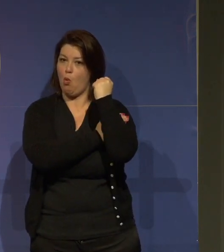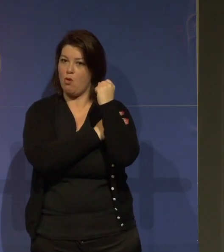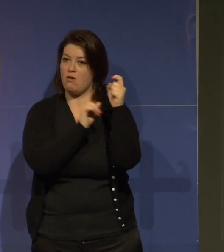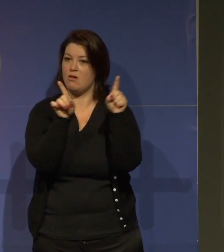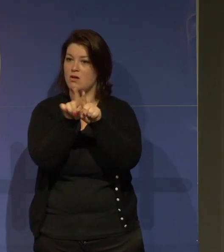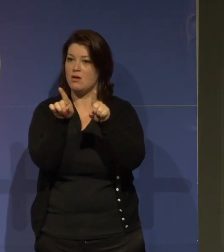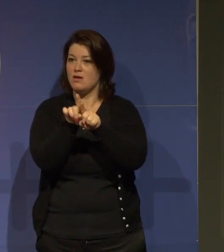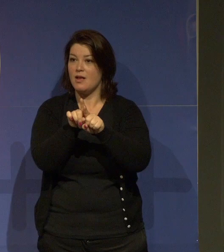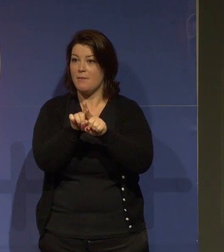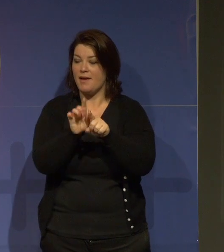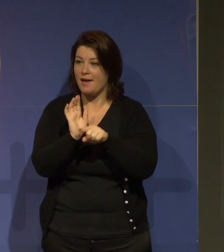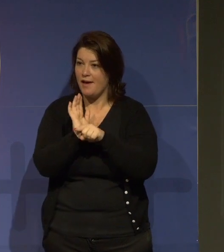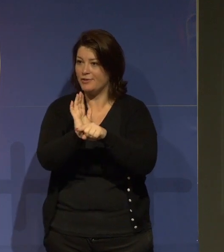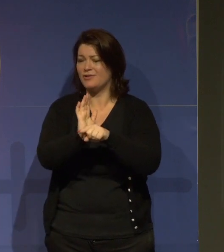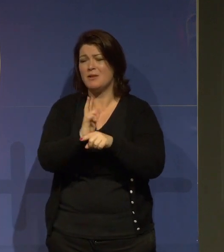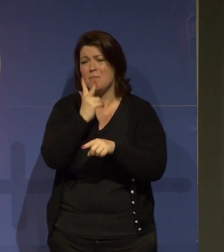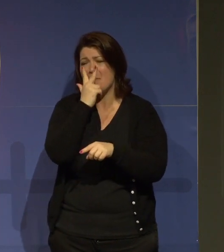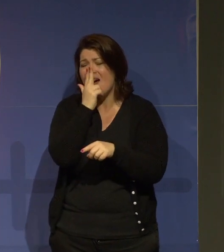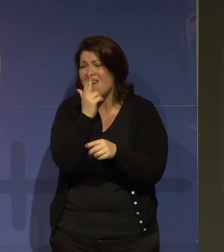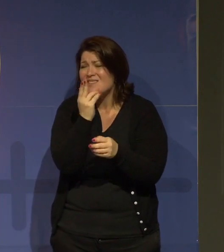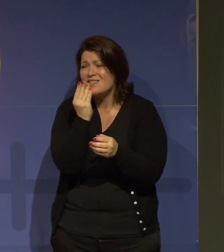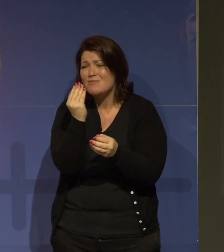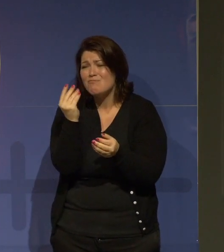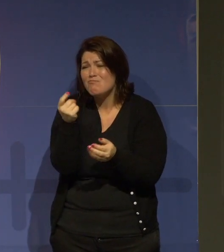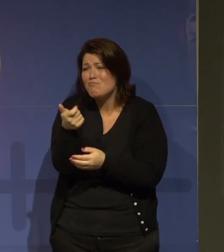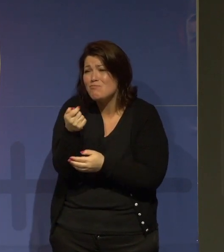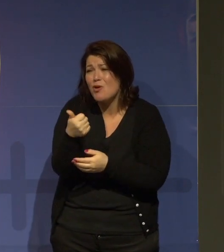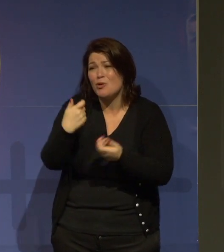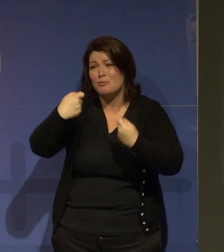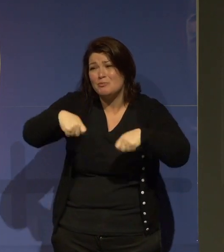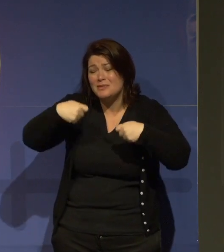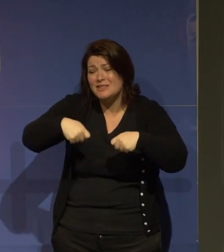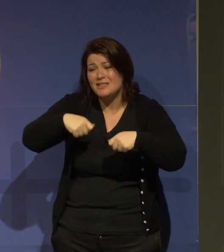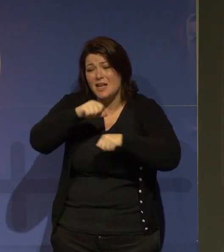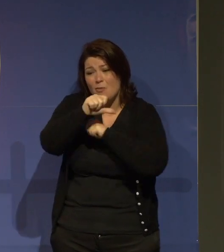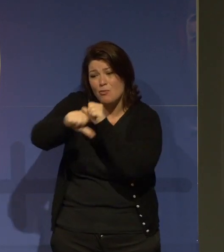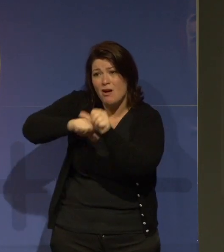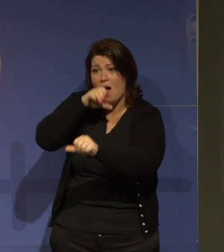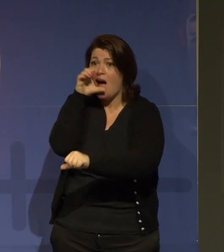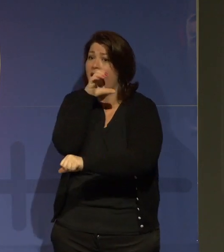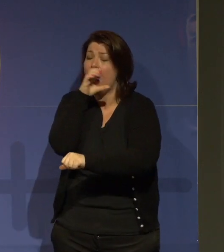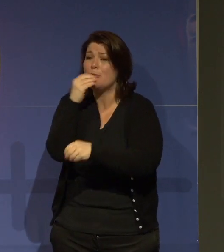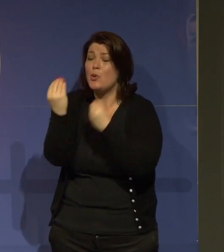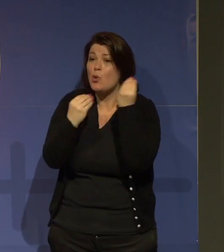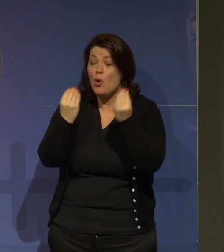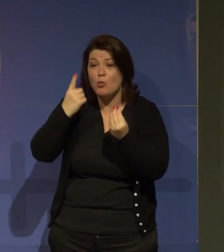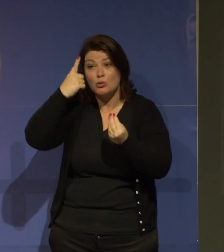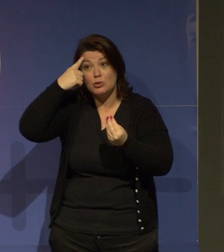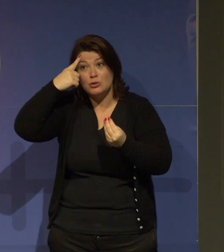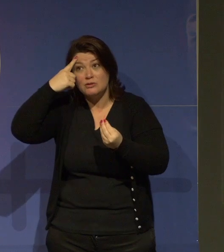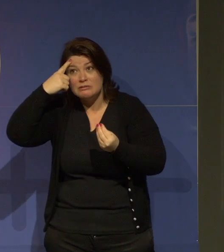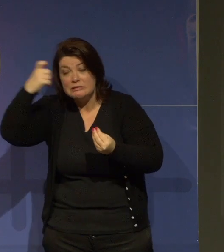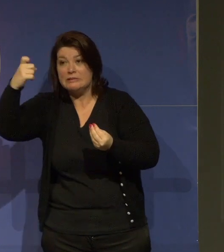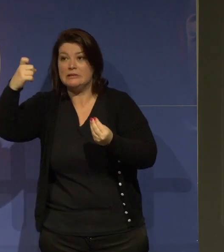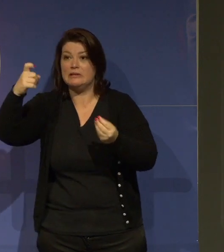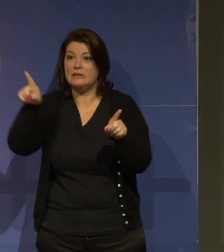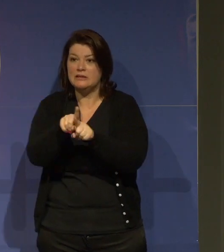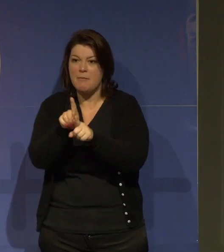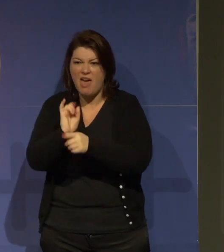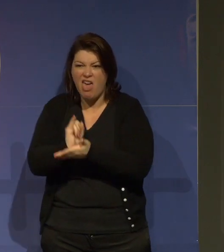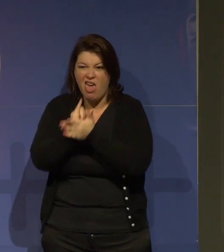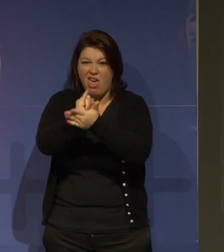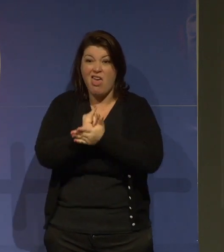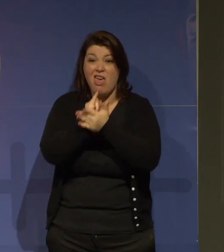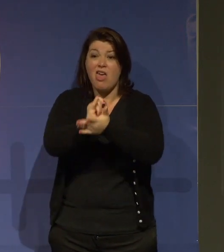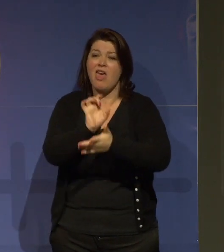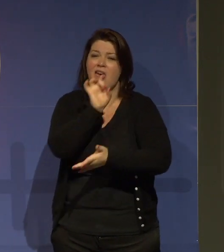vez mais, mas não é suficiente para fazer uma transformação rápida. Então, o que a gente resolveu e está investindo é